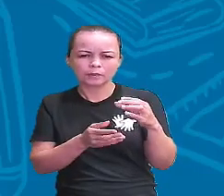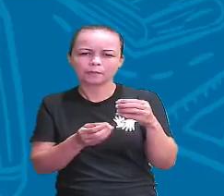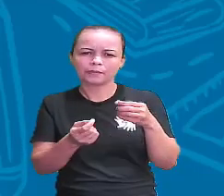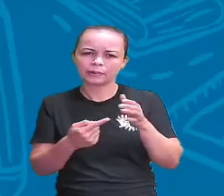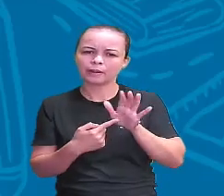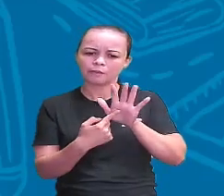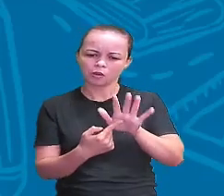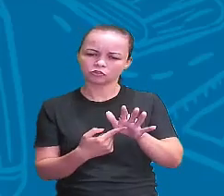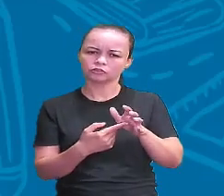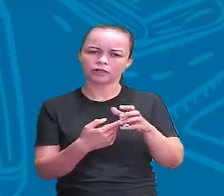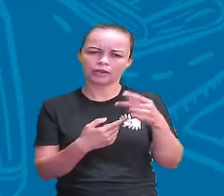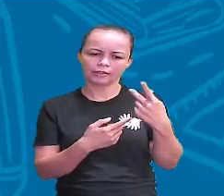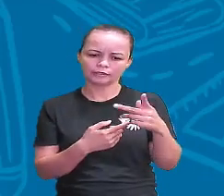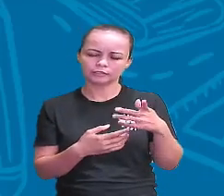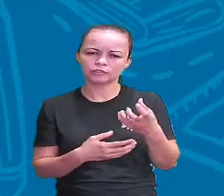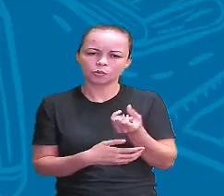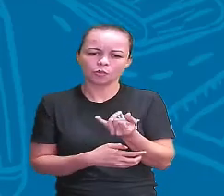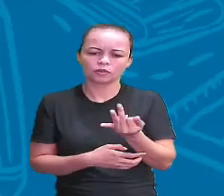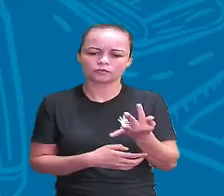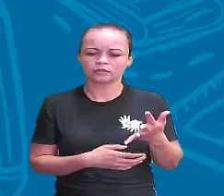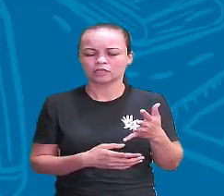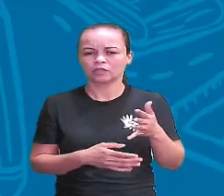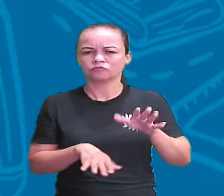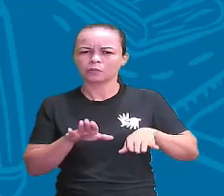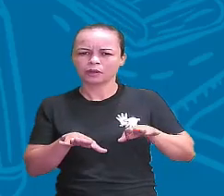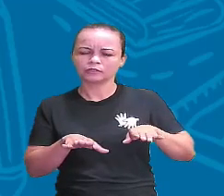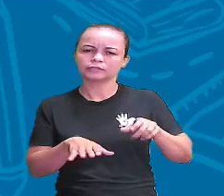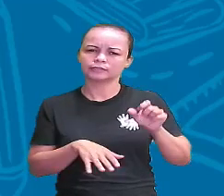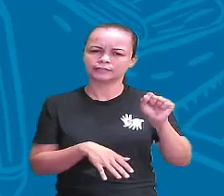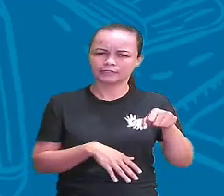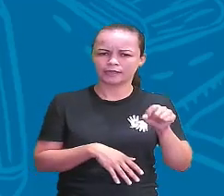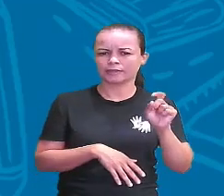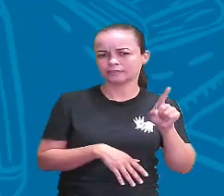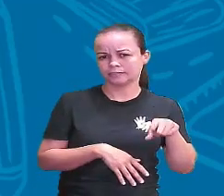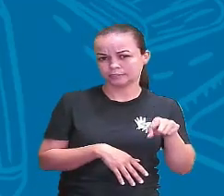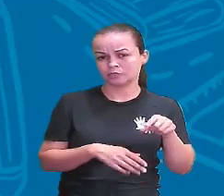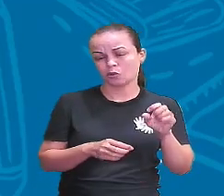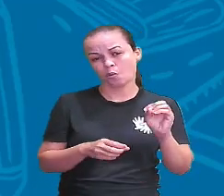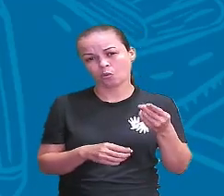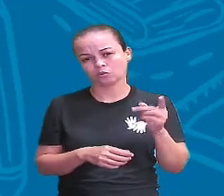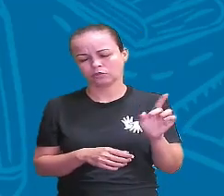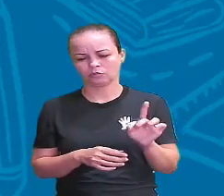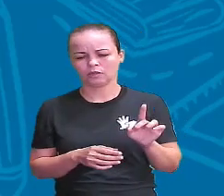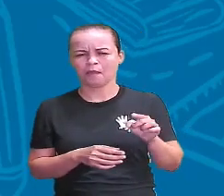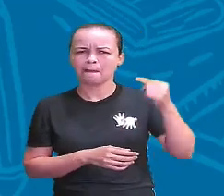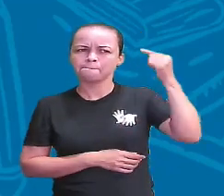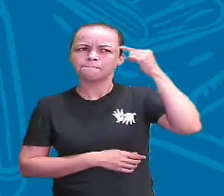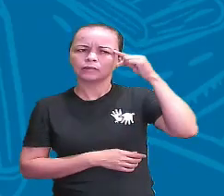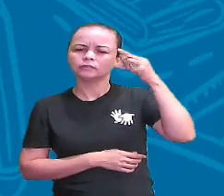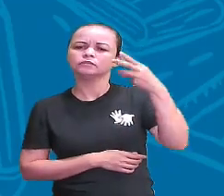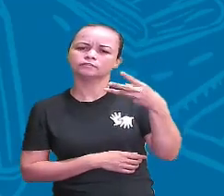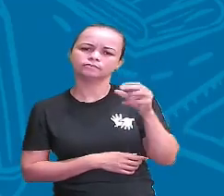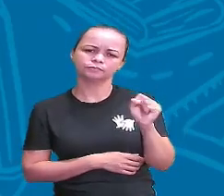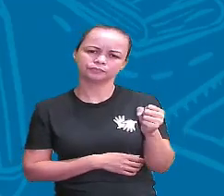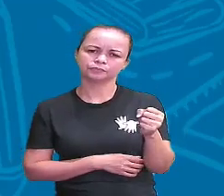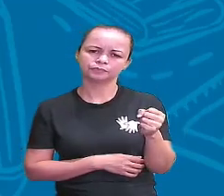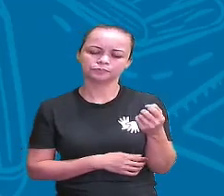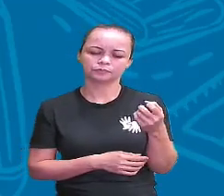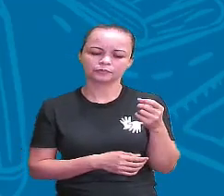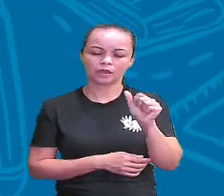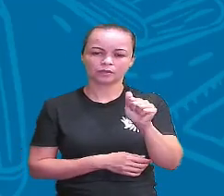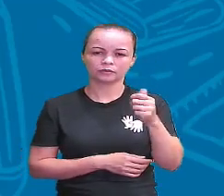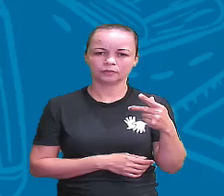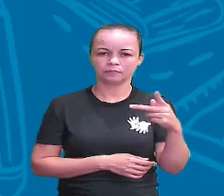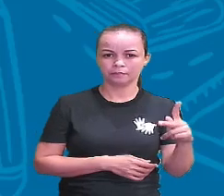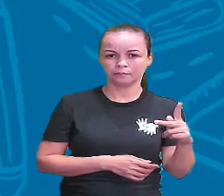esse quantitativo, para metrificar isso, se é ou não. Mas na prática, pensa que é 38 ATP, certo? E aí onde é que vai